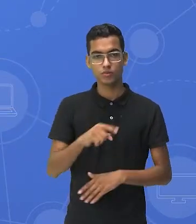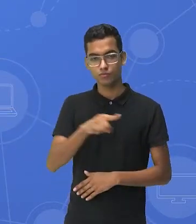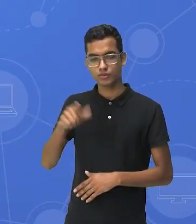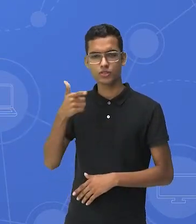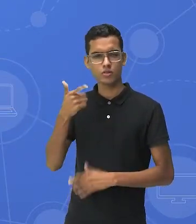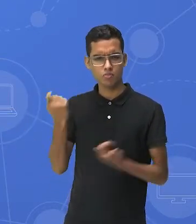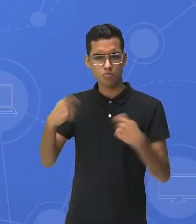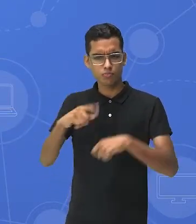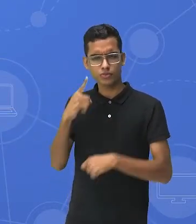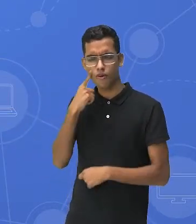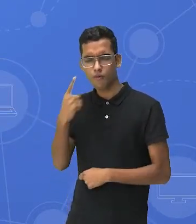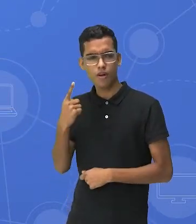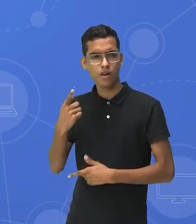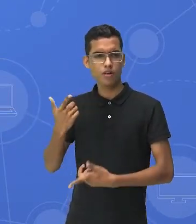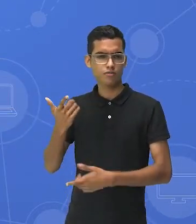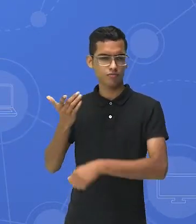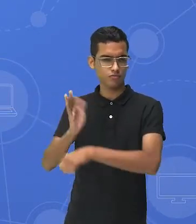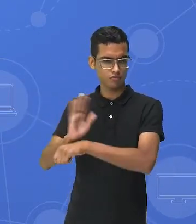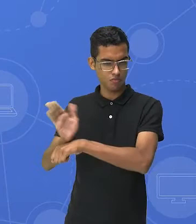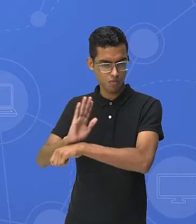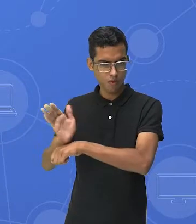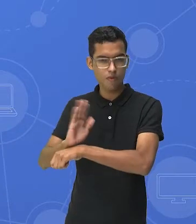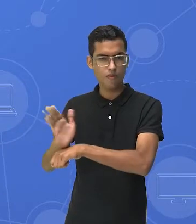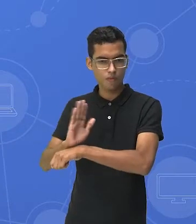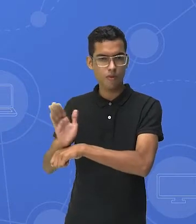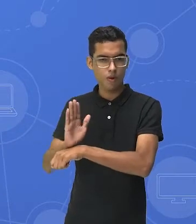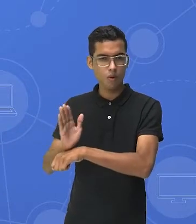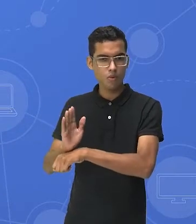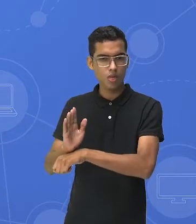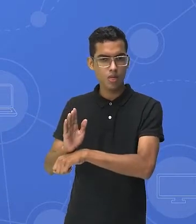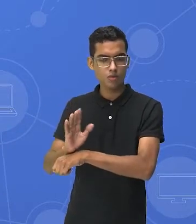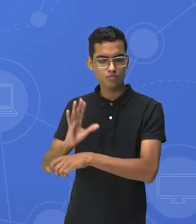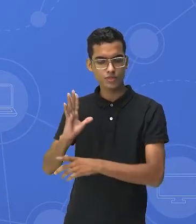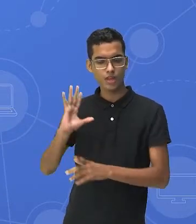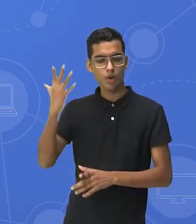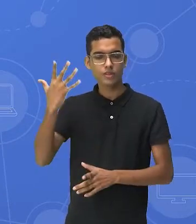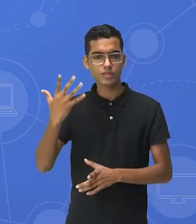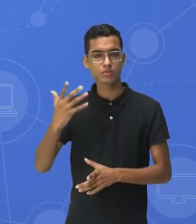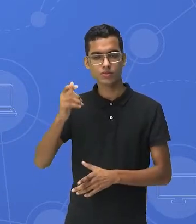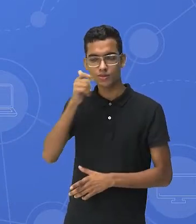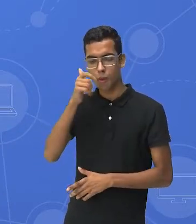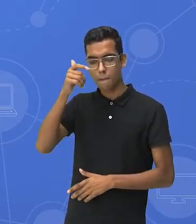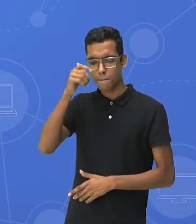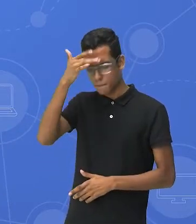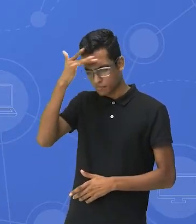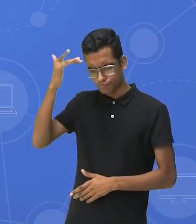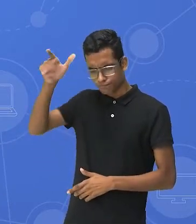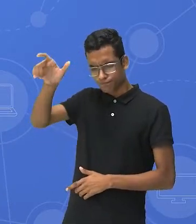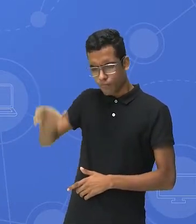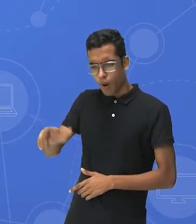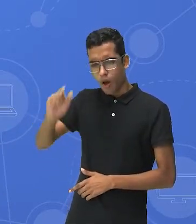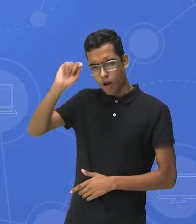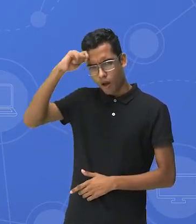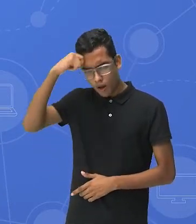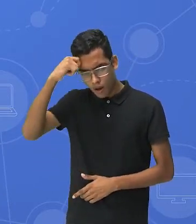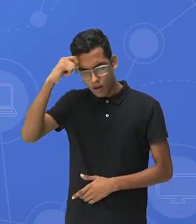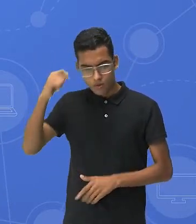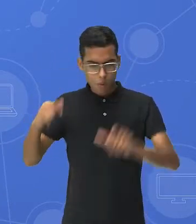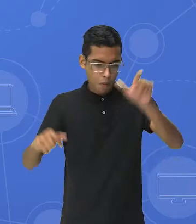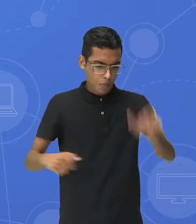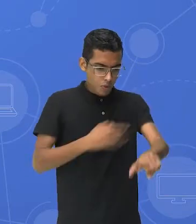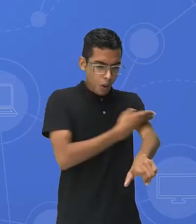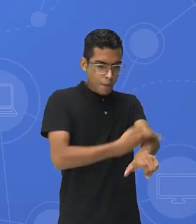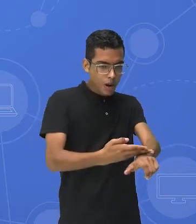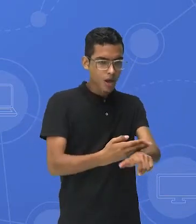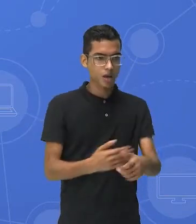filmes, viu? Eu tinha alguns filmes para indicar, mas agora eu não estou lembrando o nome, mas procurem aí os filmes que retratam bastante essa